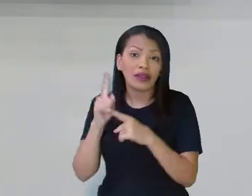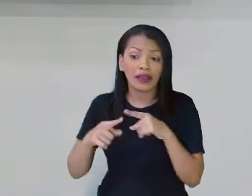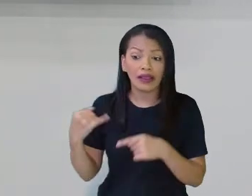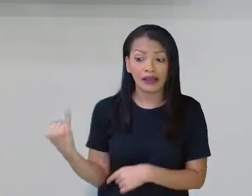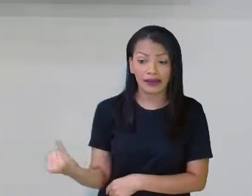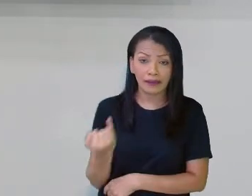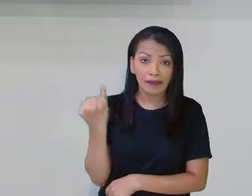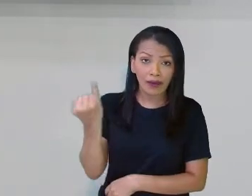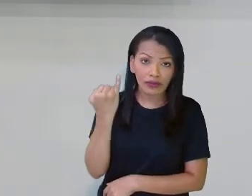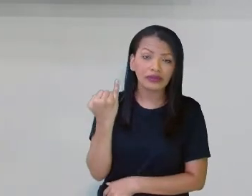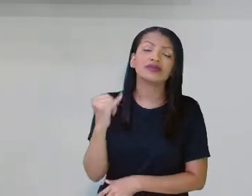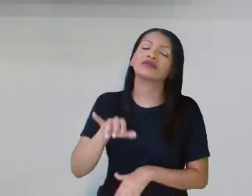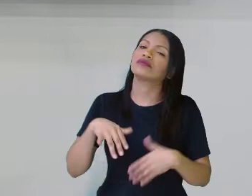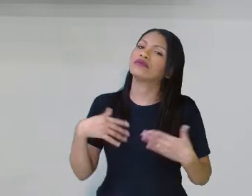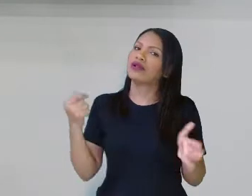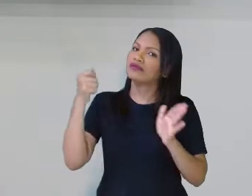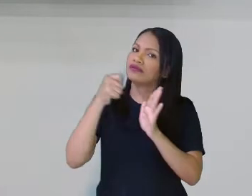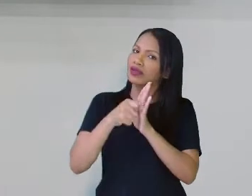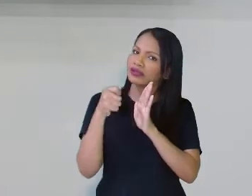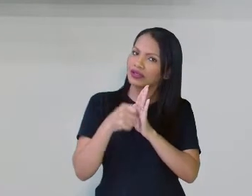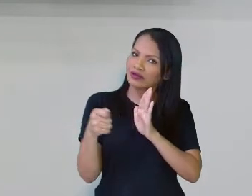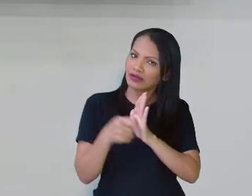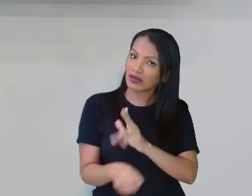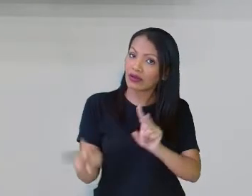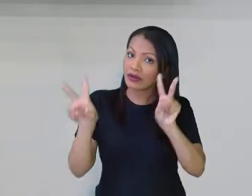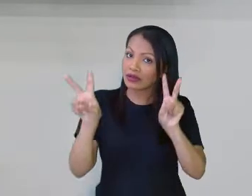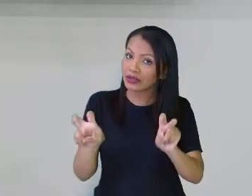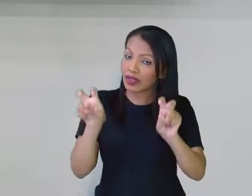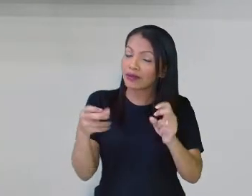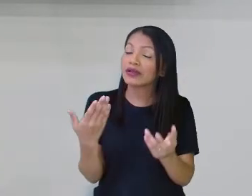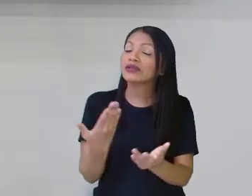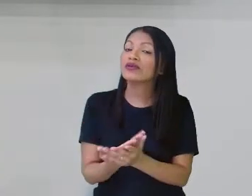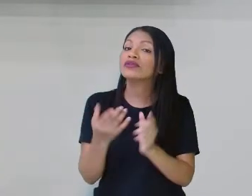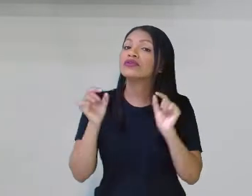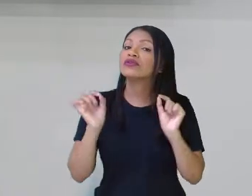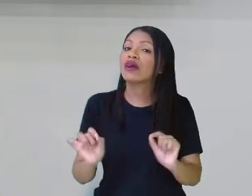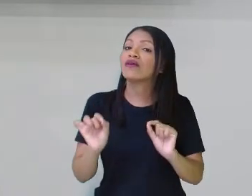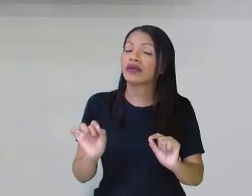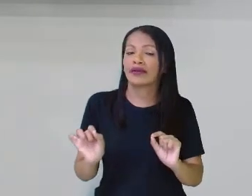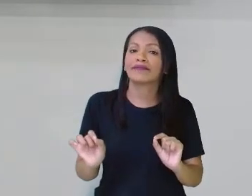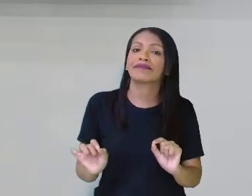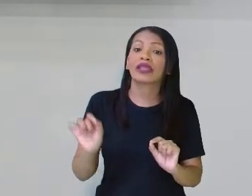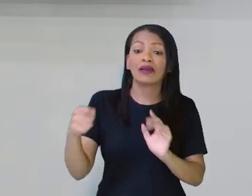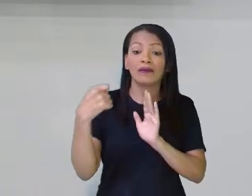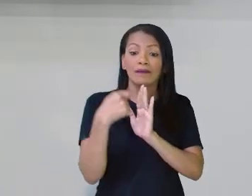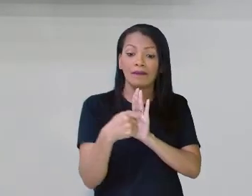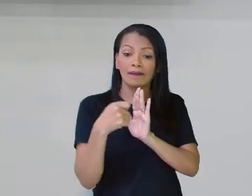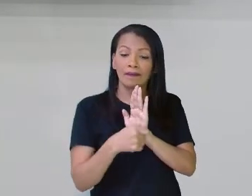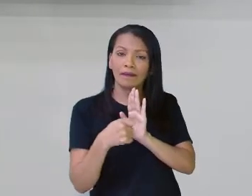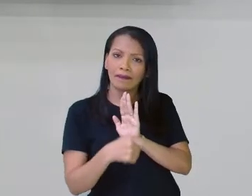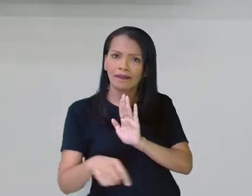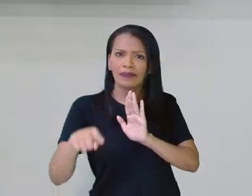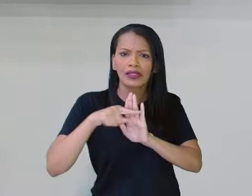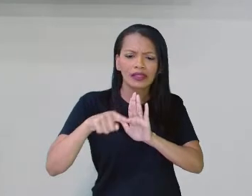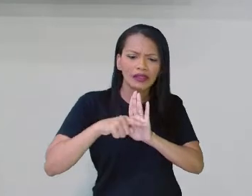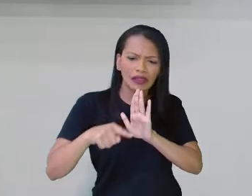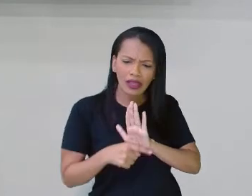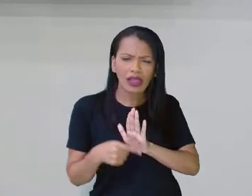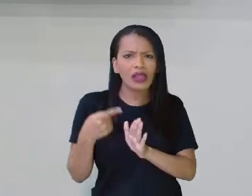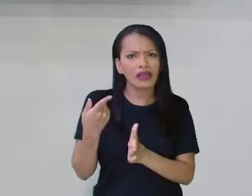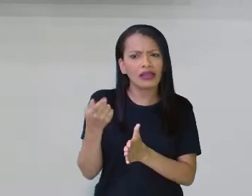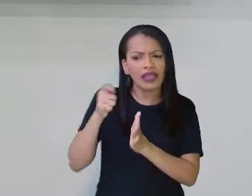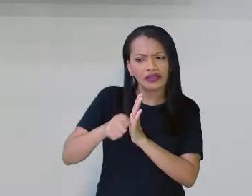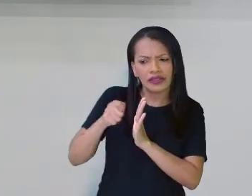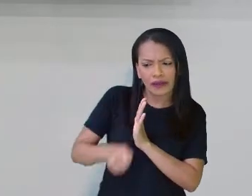momento que a gente vai escrever. Não é nosso tema de hoje, planejar para escrever. Então, quando a gente vai escrever,